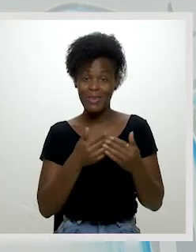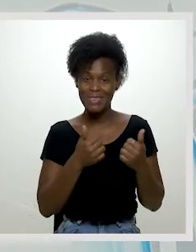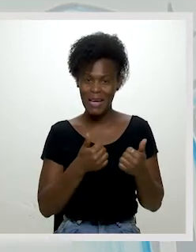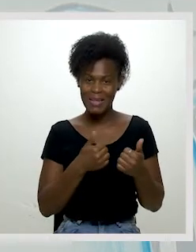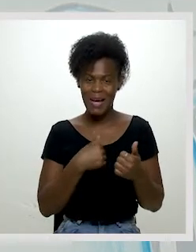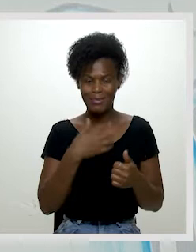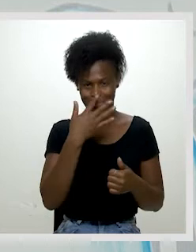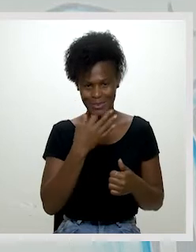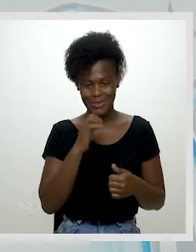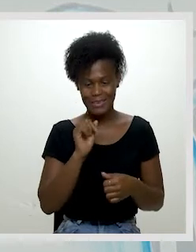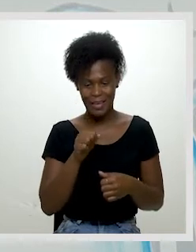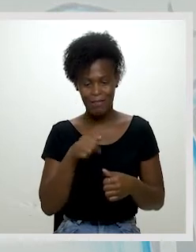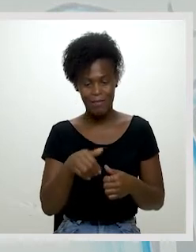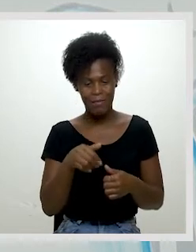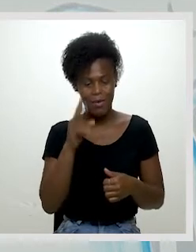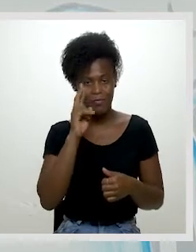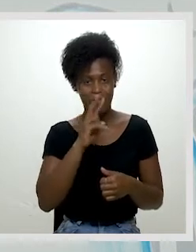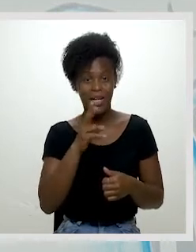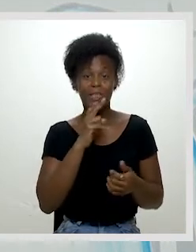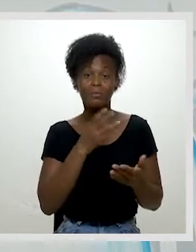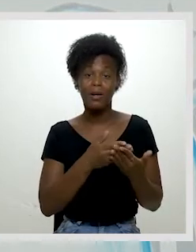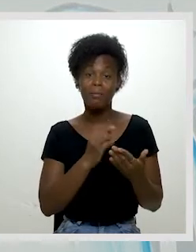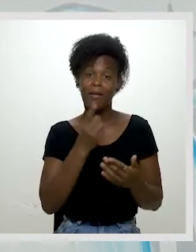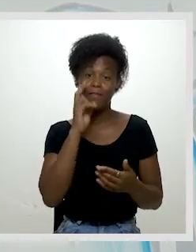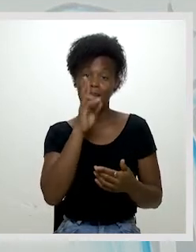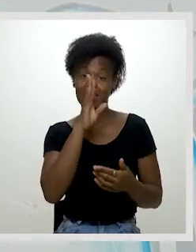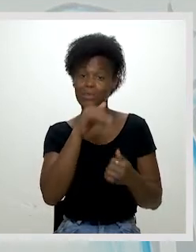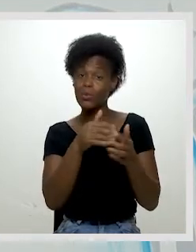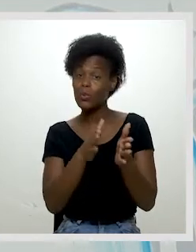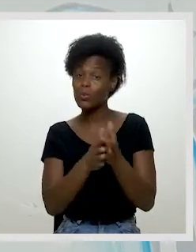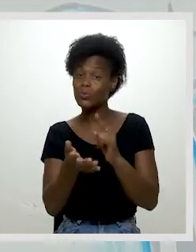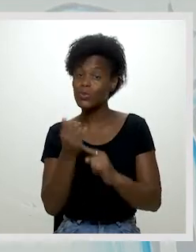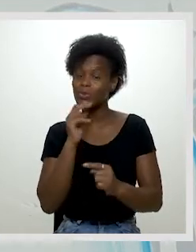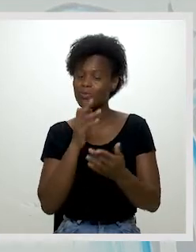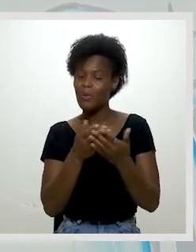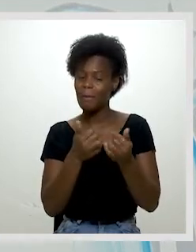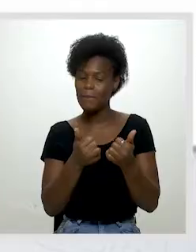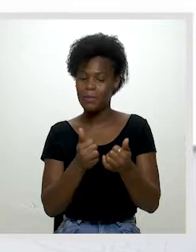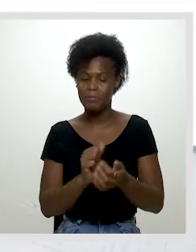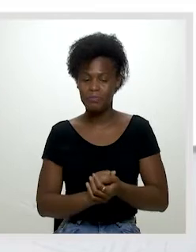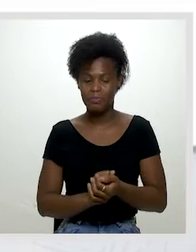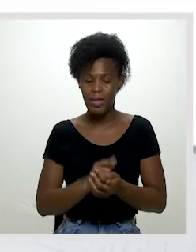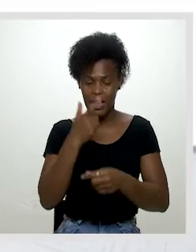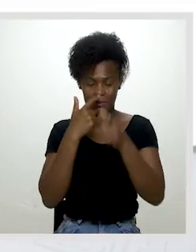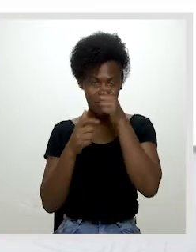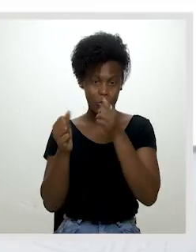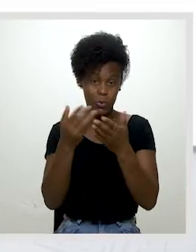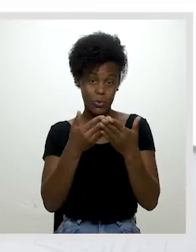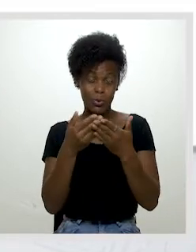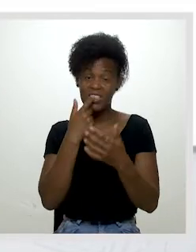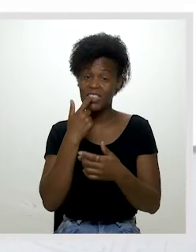Tenho a certeza que sim. Mas vamos conferir a resposta para ver se conseguiram todos acertar. Os geólogos